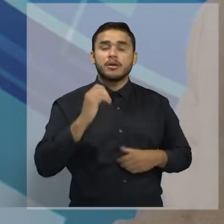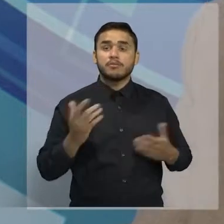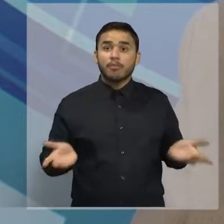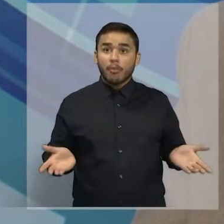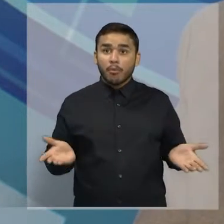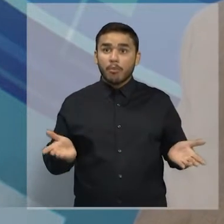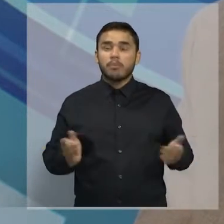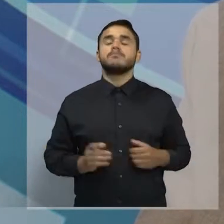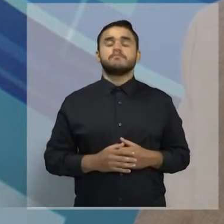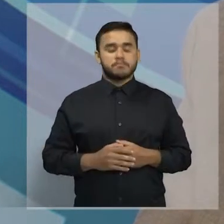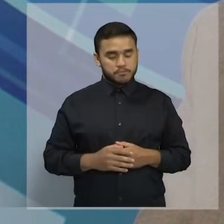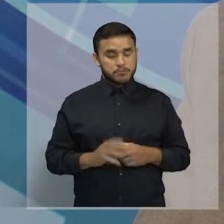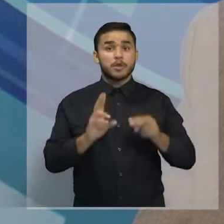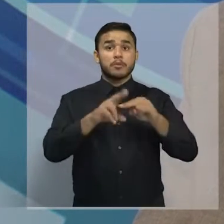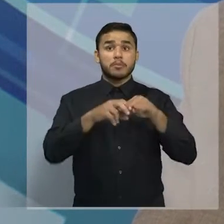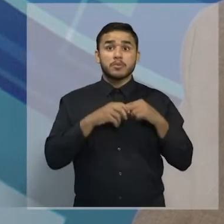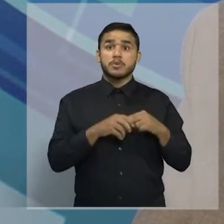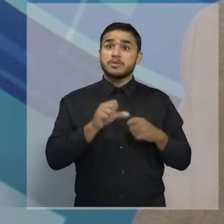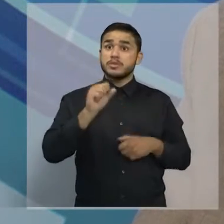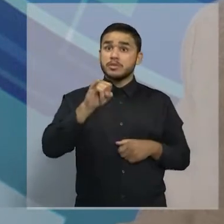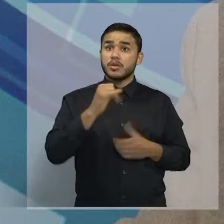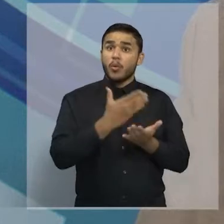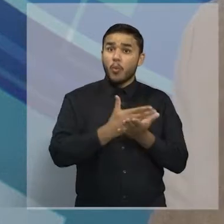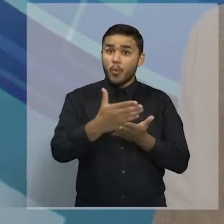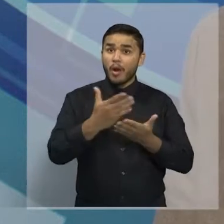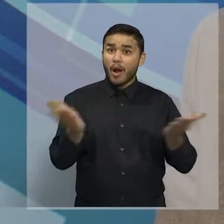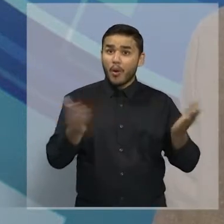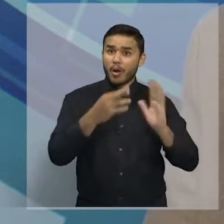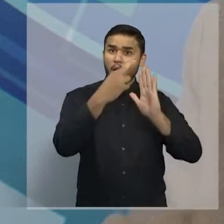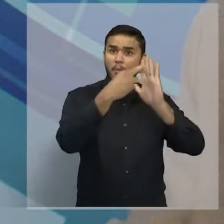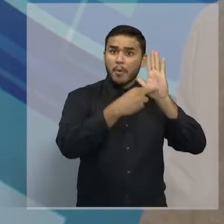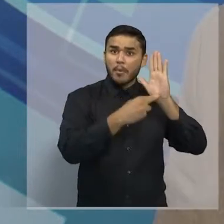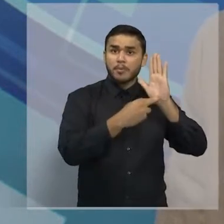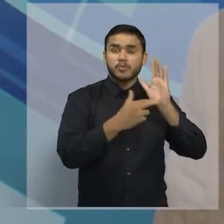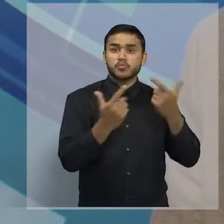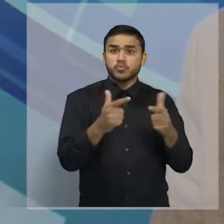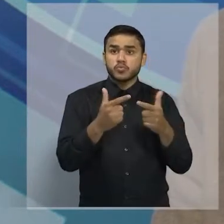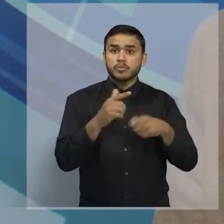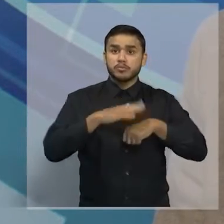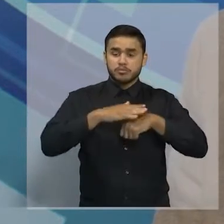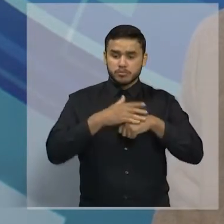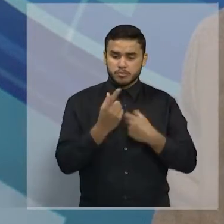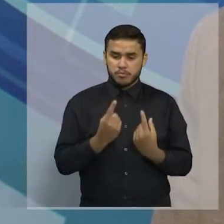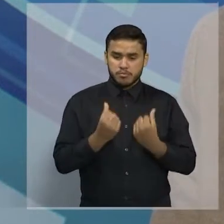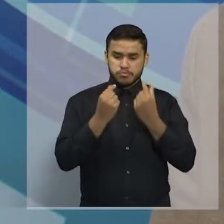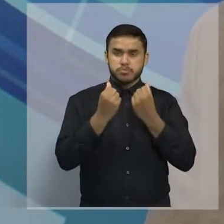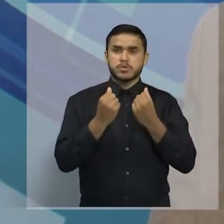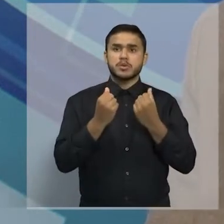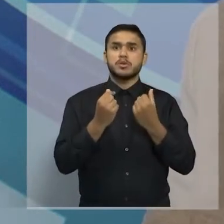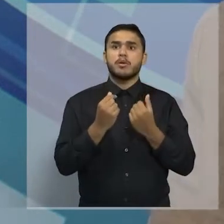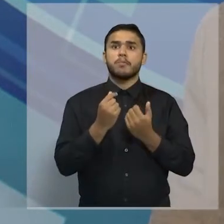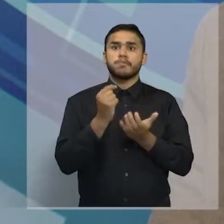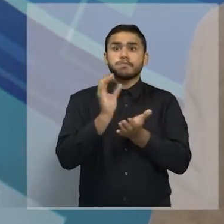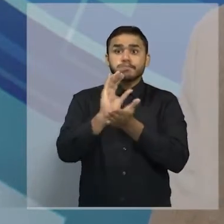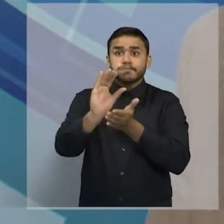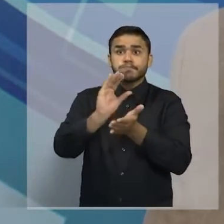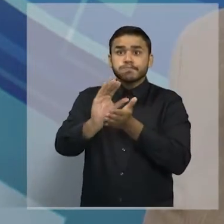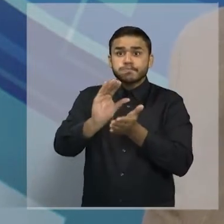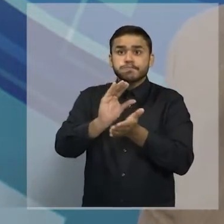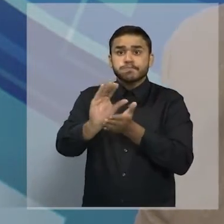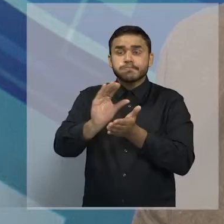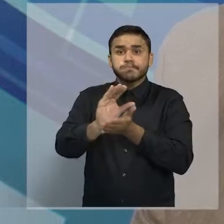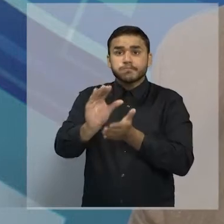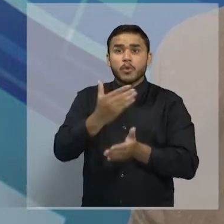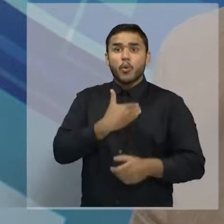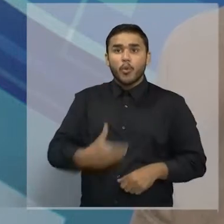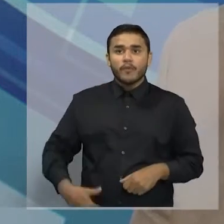novo sistema não terá contribuição patronal, eu estou perdendo 90% do funding ou do financiamento desse segmento. Então, esse